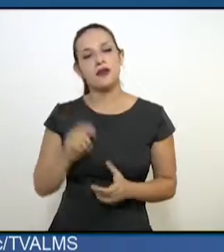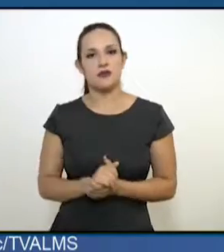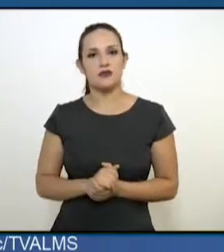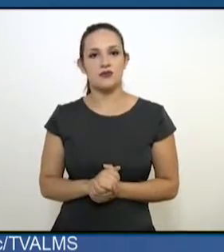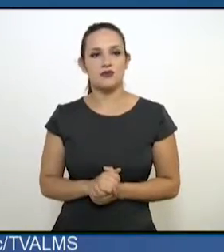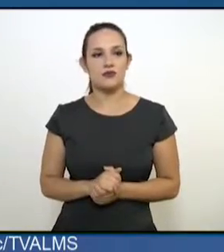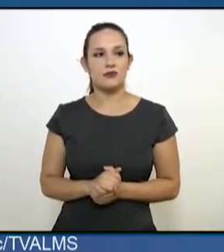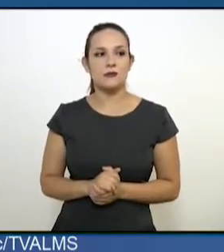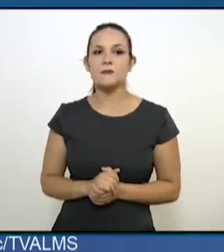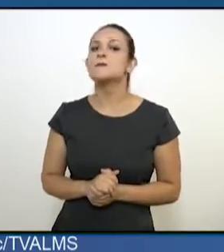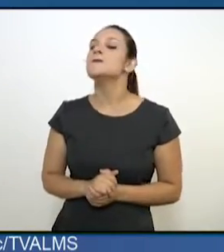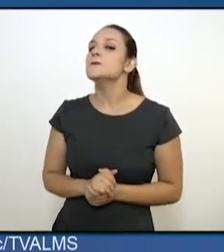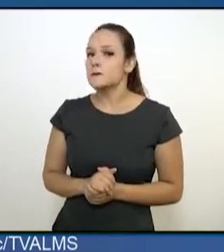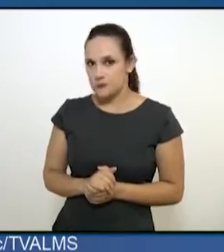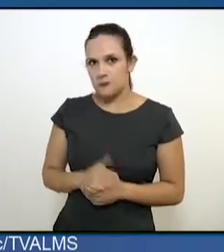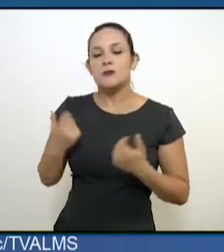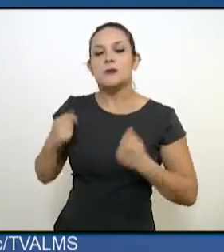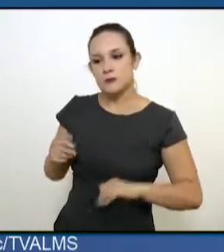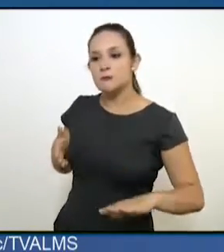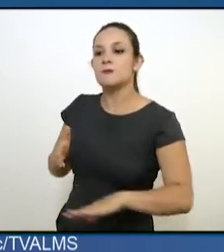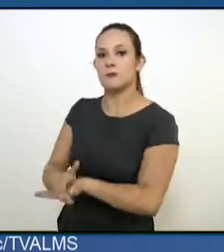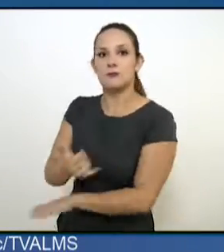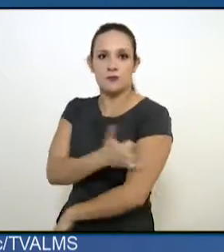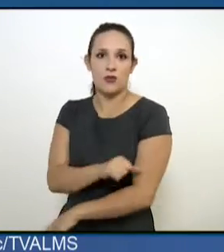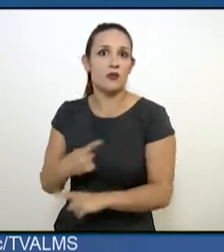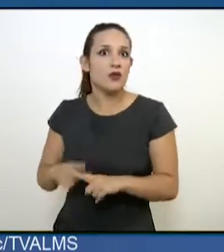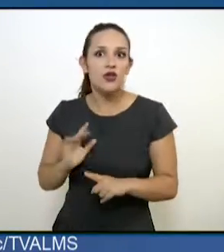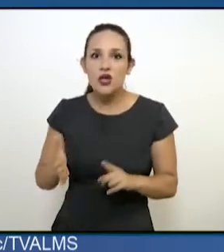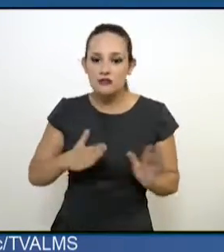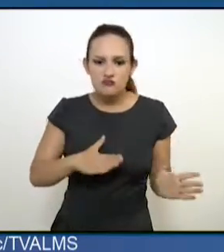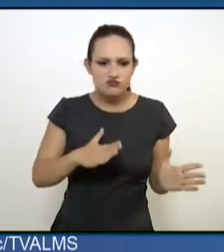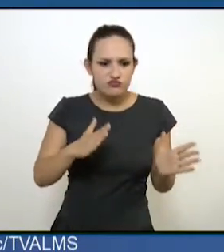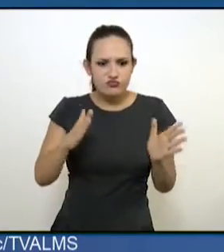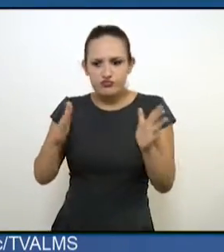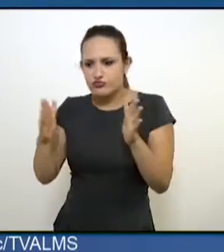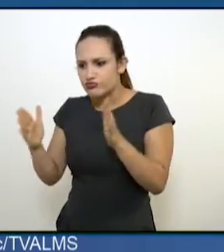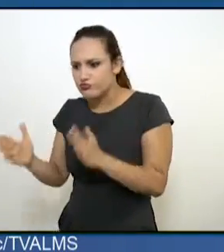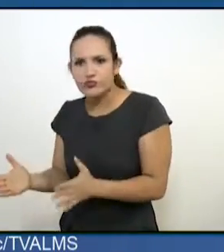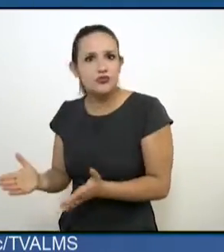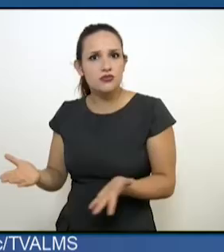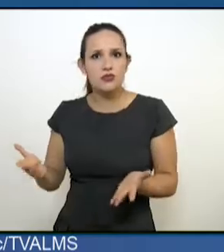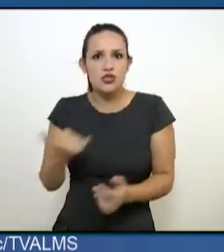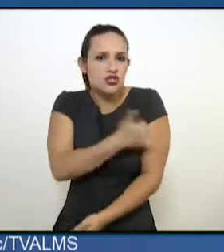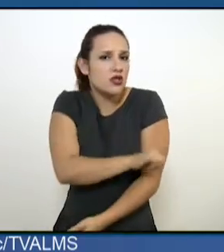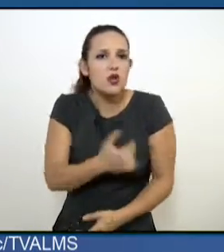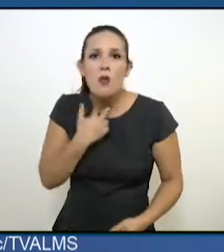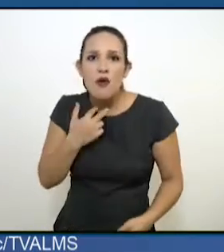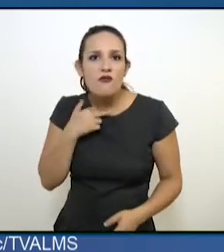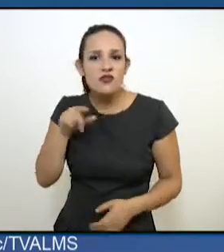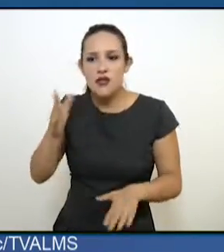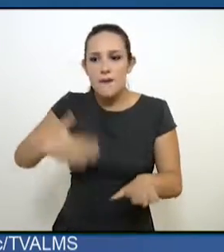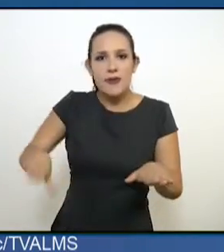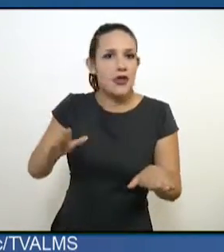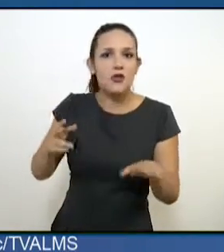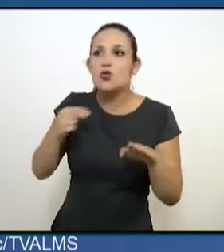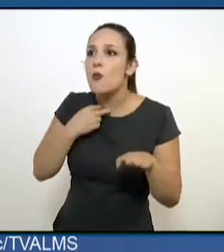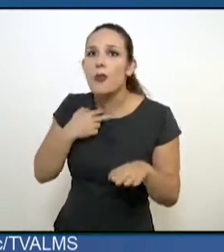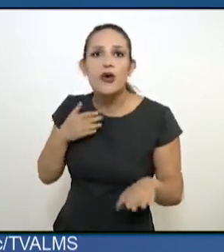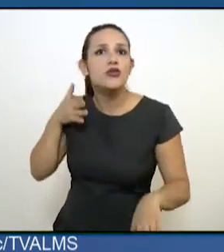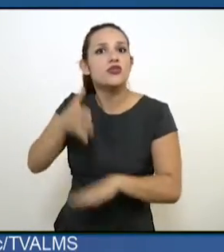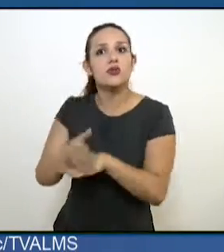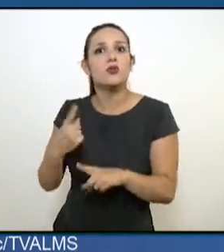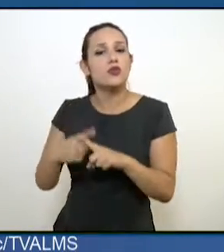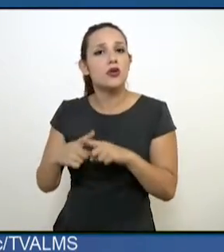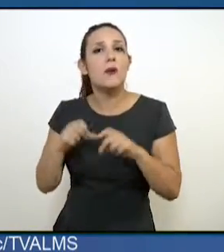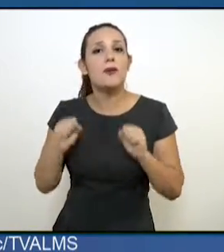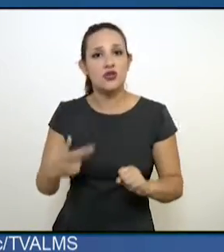feita por tudo aquilo que nós estamos assistindo. Ninguém pode ir na praia no Rio de Janeiro mais. Você está correndo o risco de seu filho ser